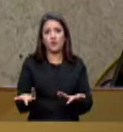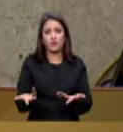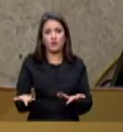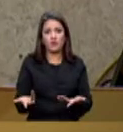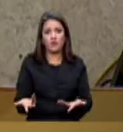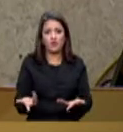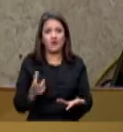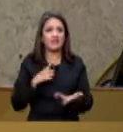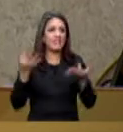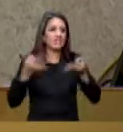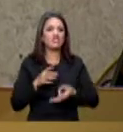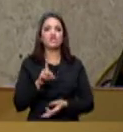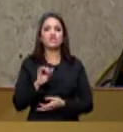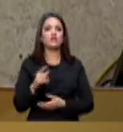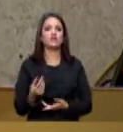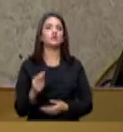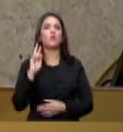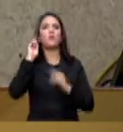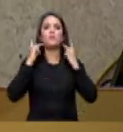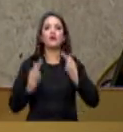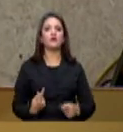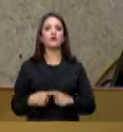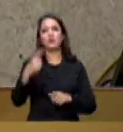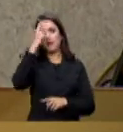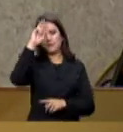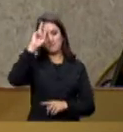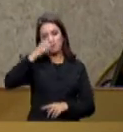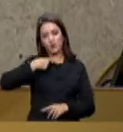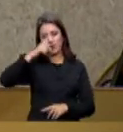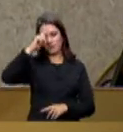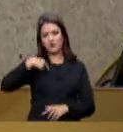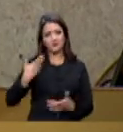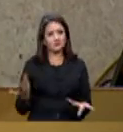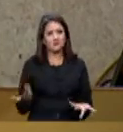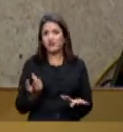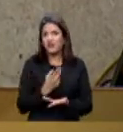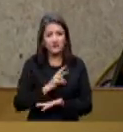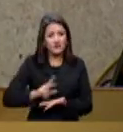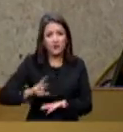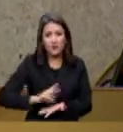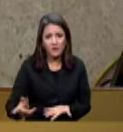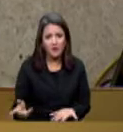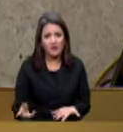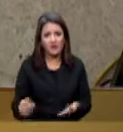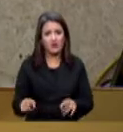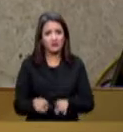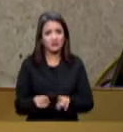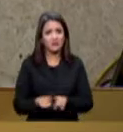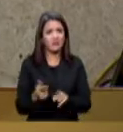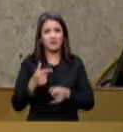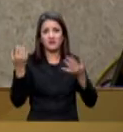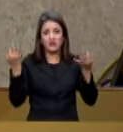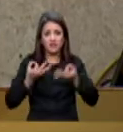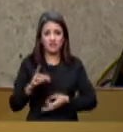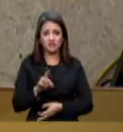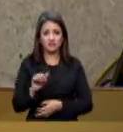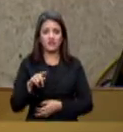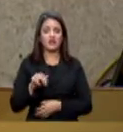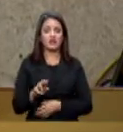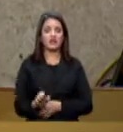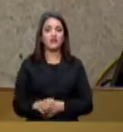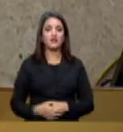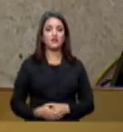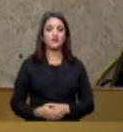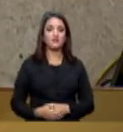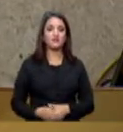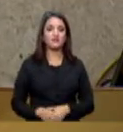tem dignidade humana porque tem autodeterminação. Claro que não tem autodeterminação e, na visão kantiana, não tem dignidade protegida.